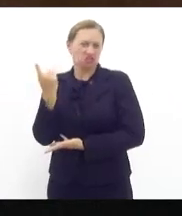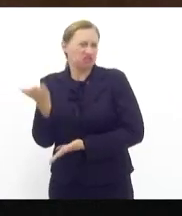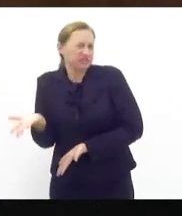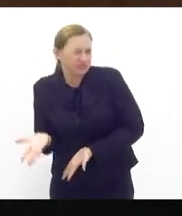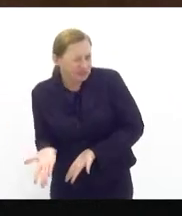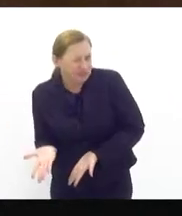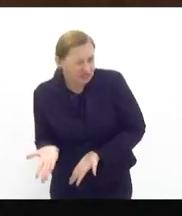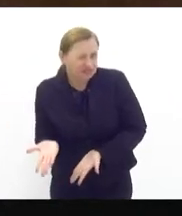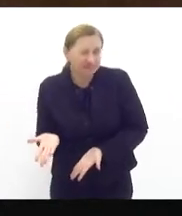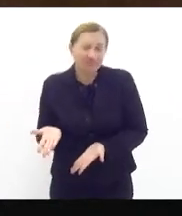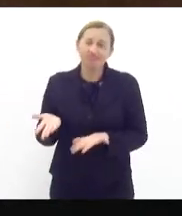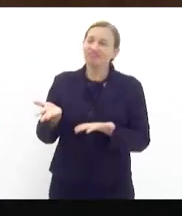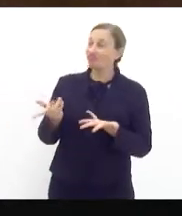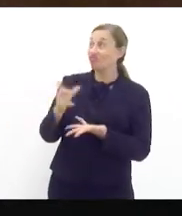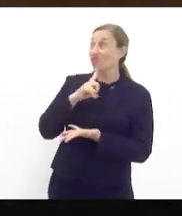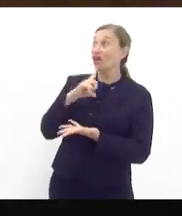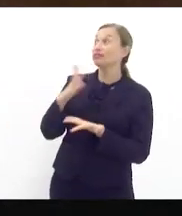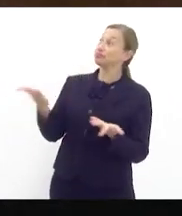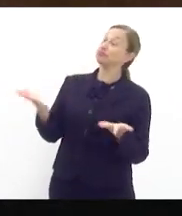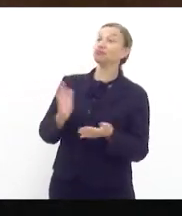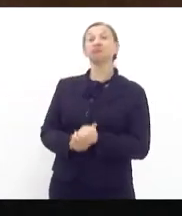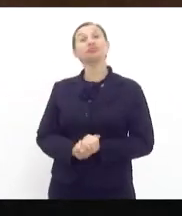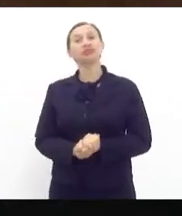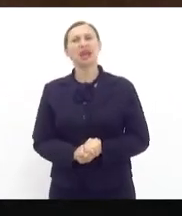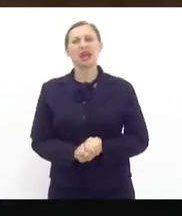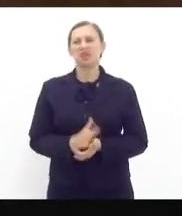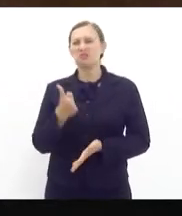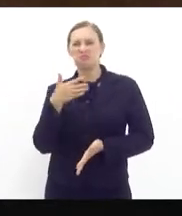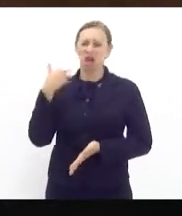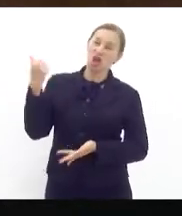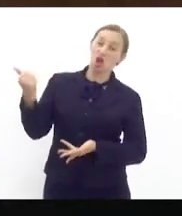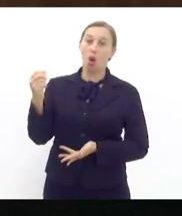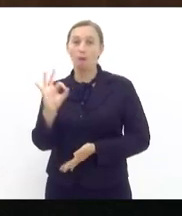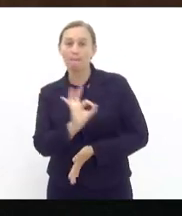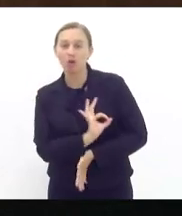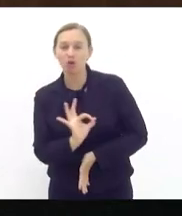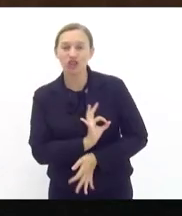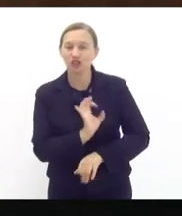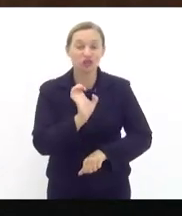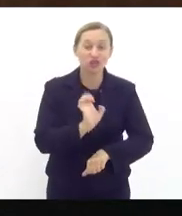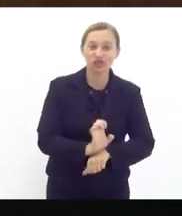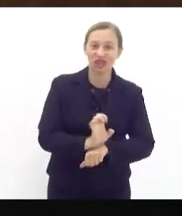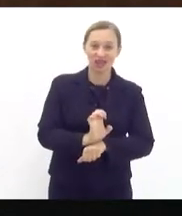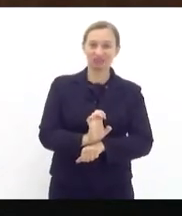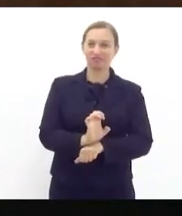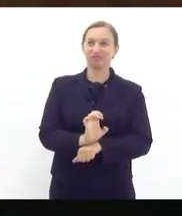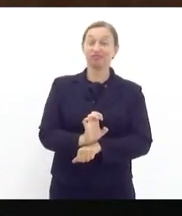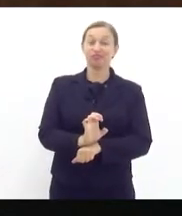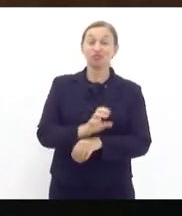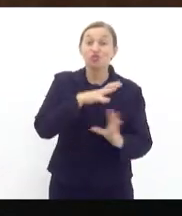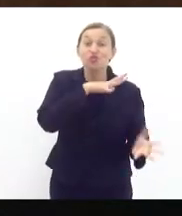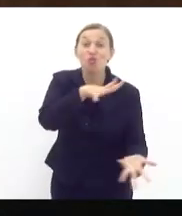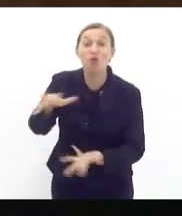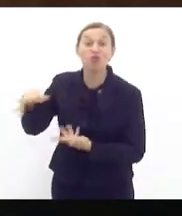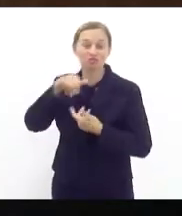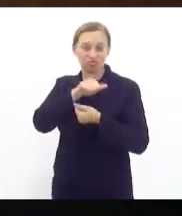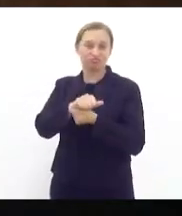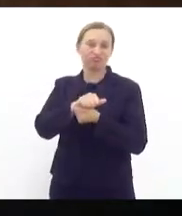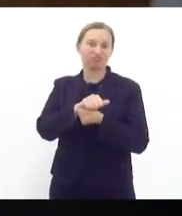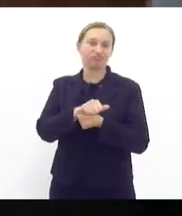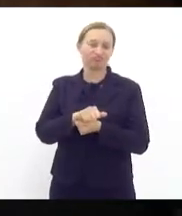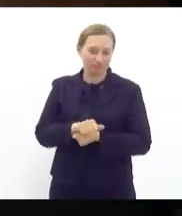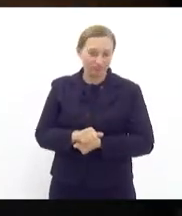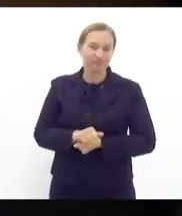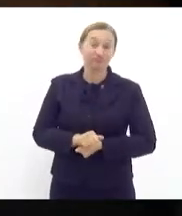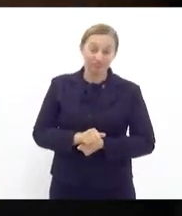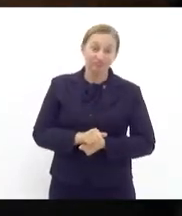quando nós temos a melhor polícia do estado a melhor polícia do mundo no estado